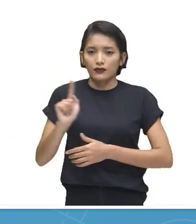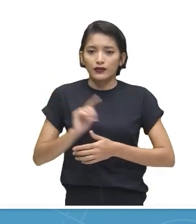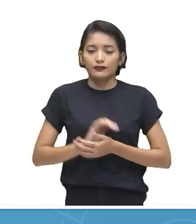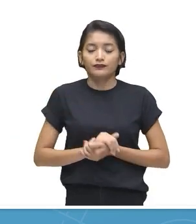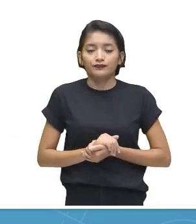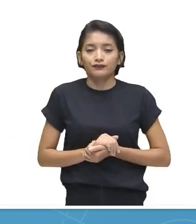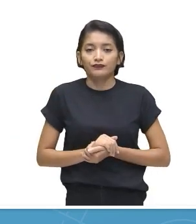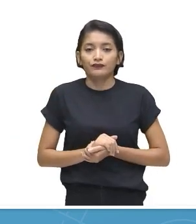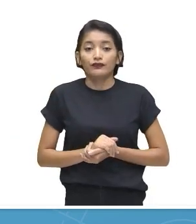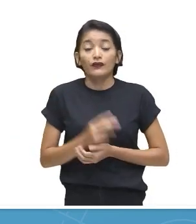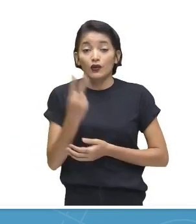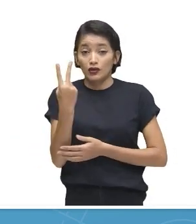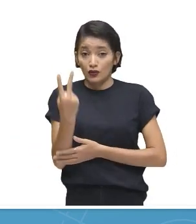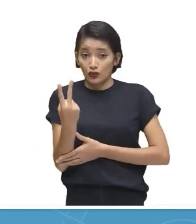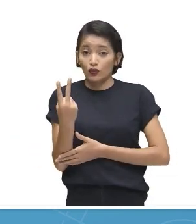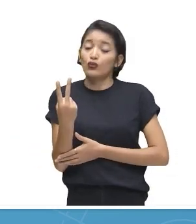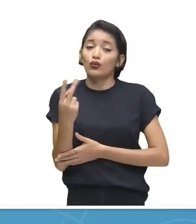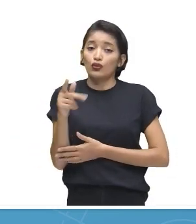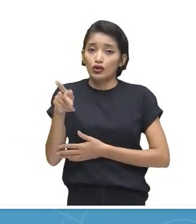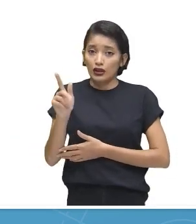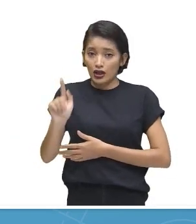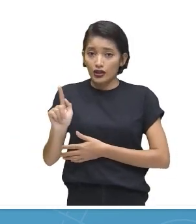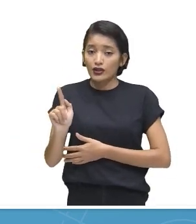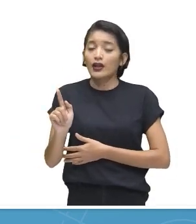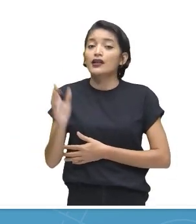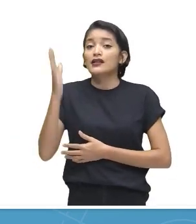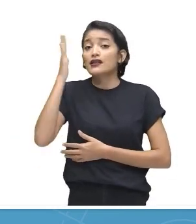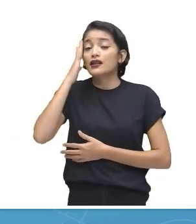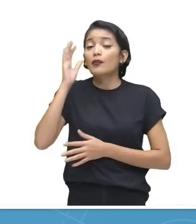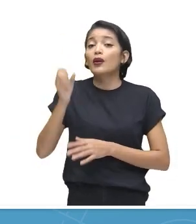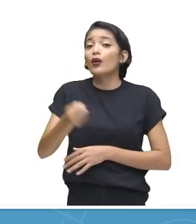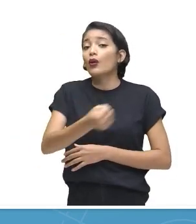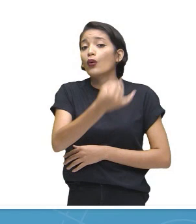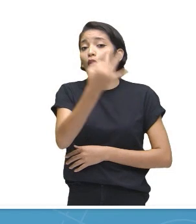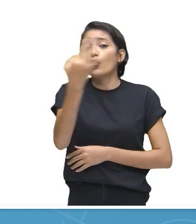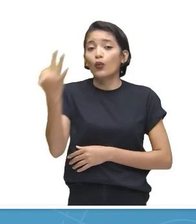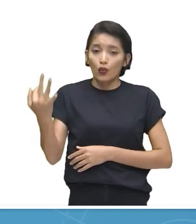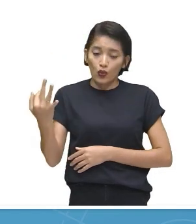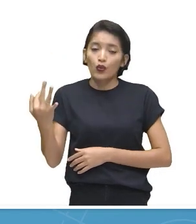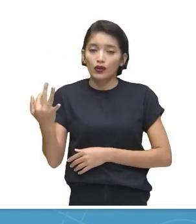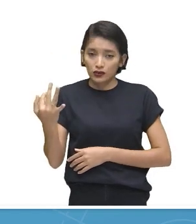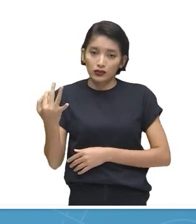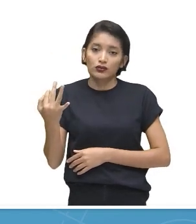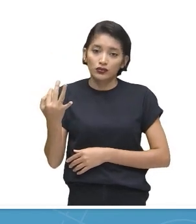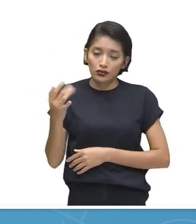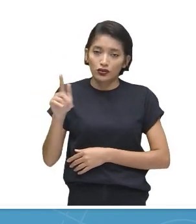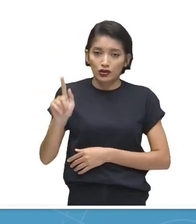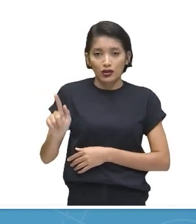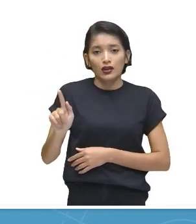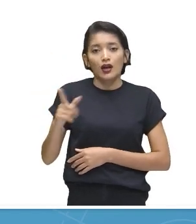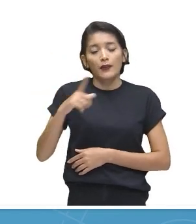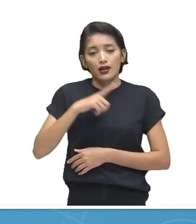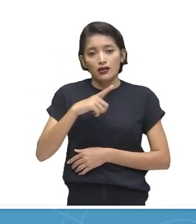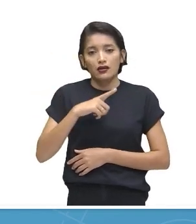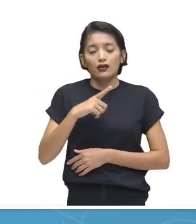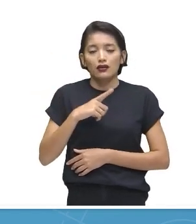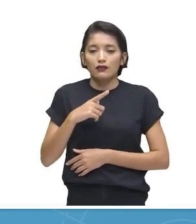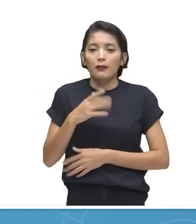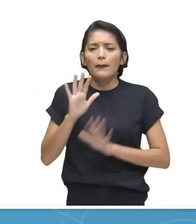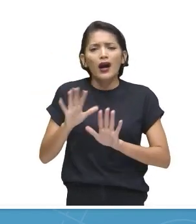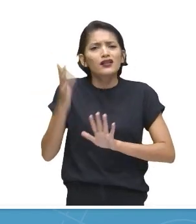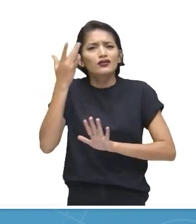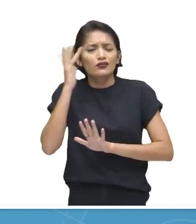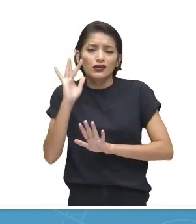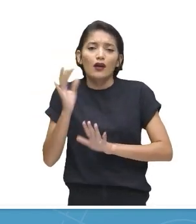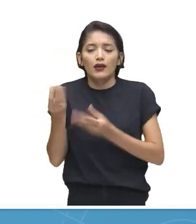E aí você tem 2 quilos e você quer saber quantos gramas tem em 2 quilos, mas você ainda não sabe, coloca